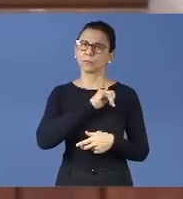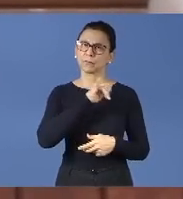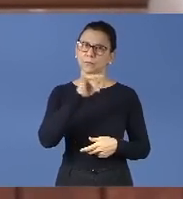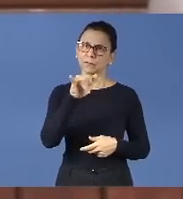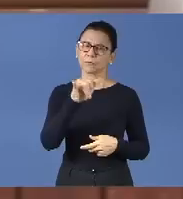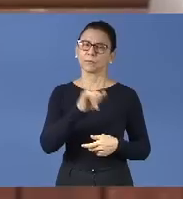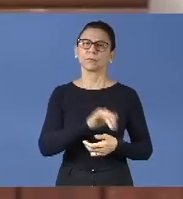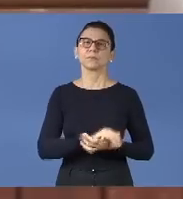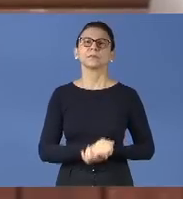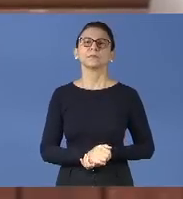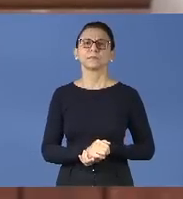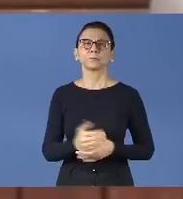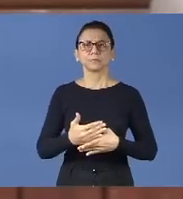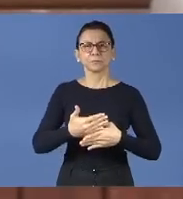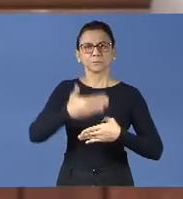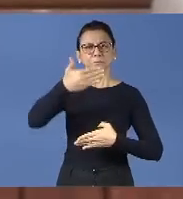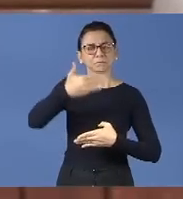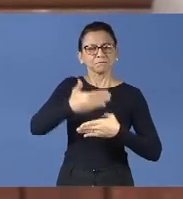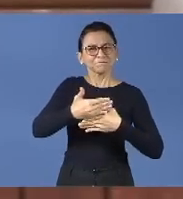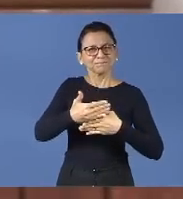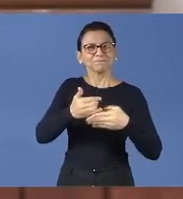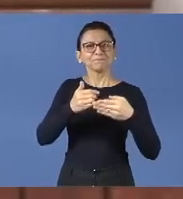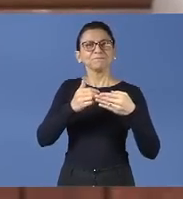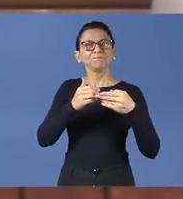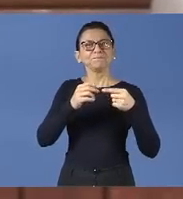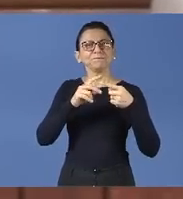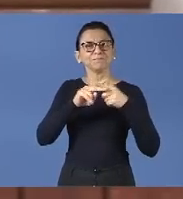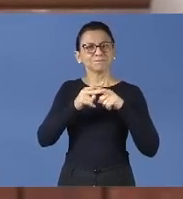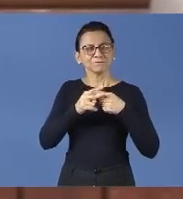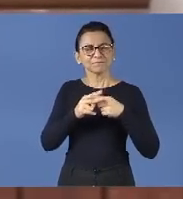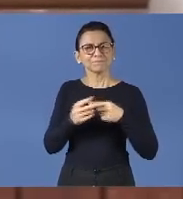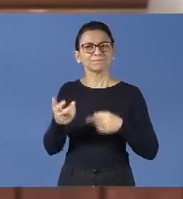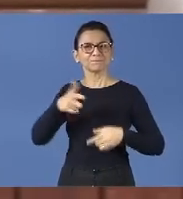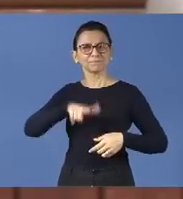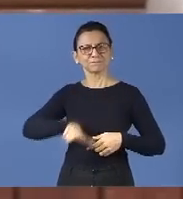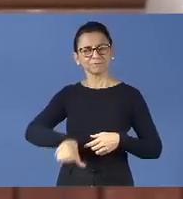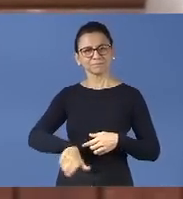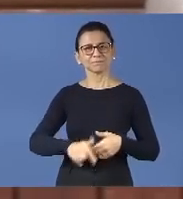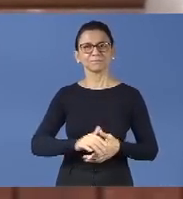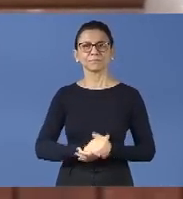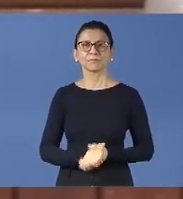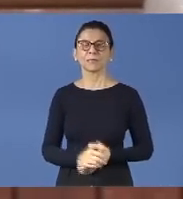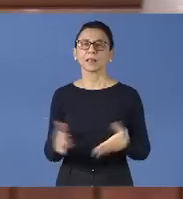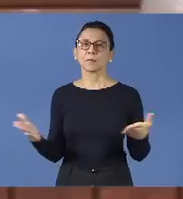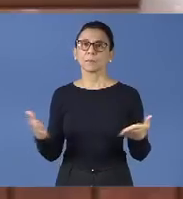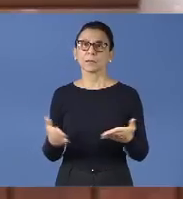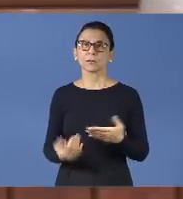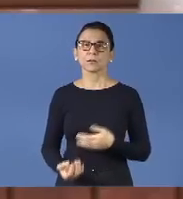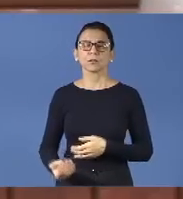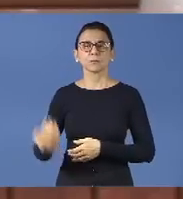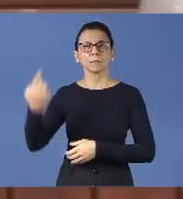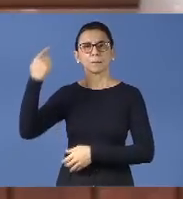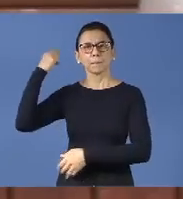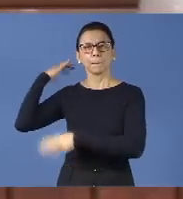respeito da reconstrução dos muros. No entanto, hoje, nós estamos fazendo uma revisão